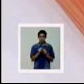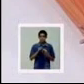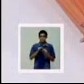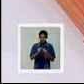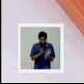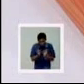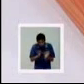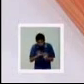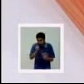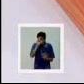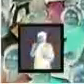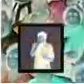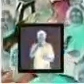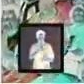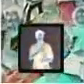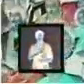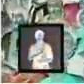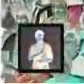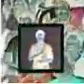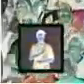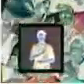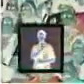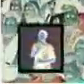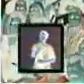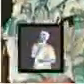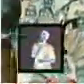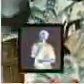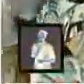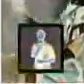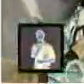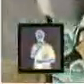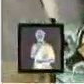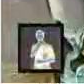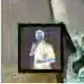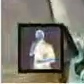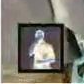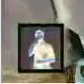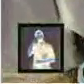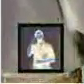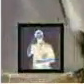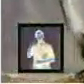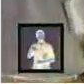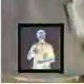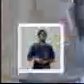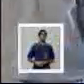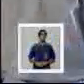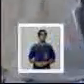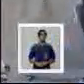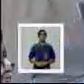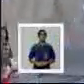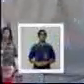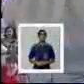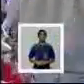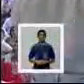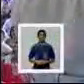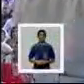soltinho, frito. Coisa boa, bem temperadinho, caldinho de feijão e um baita de um zoiudo assim,